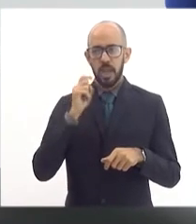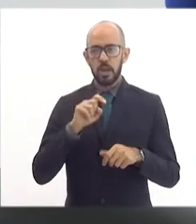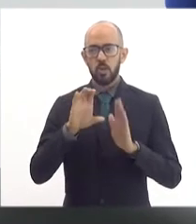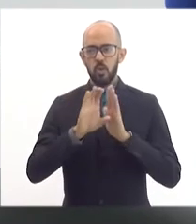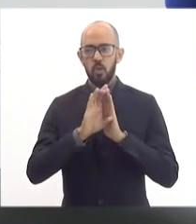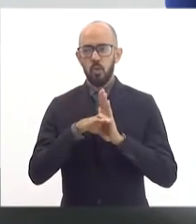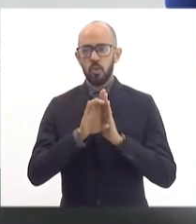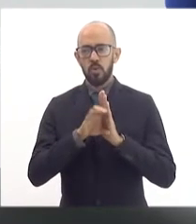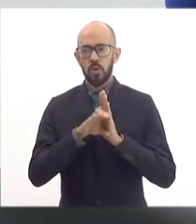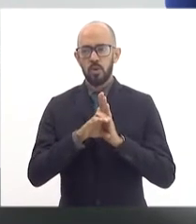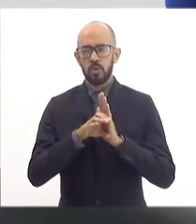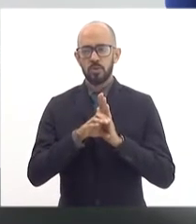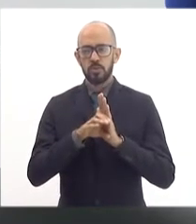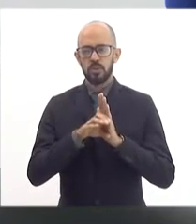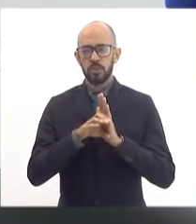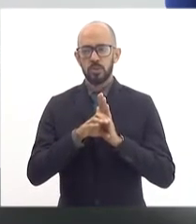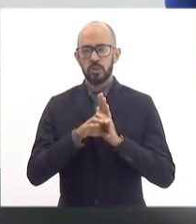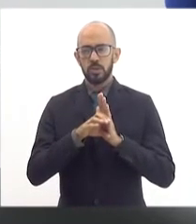de migração.